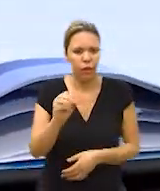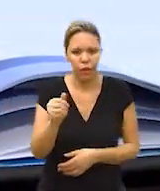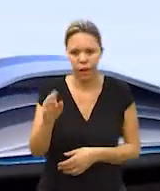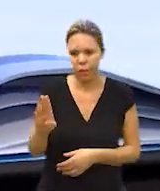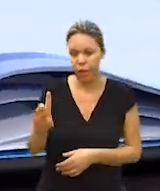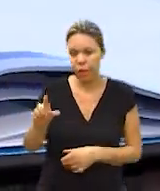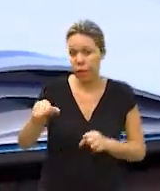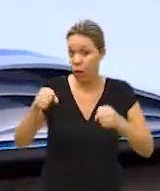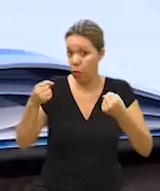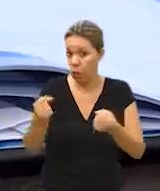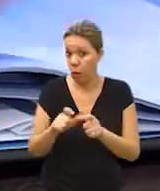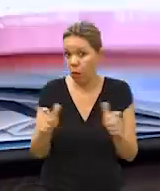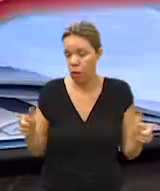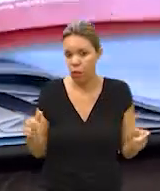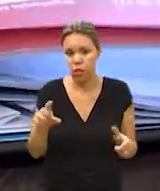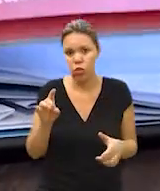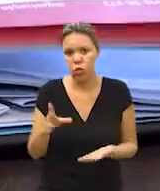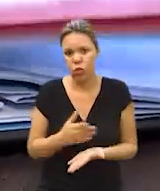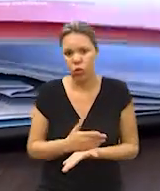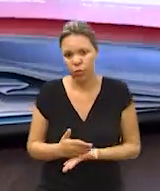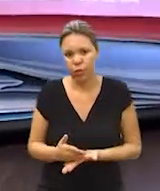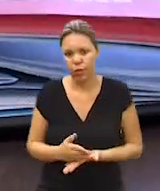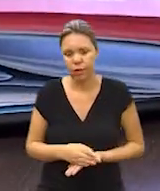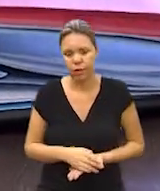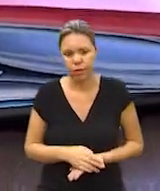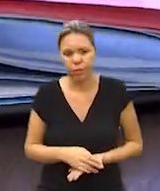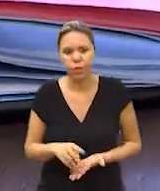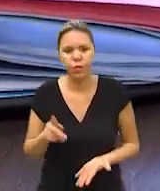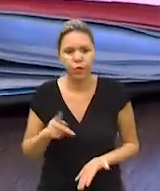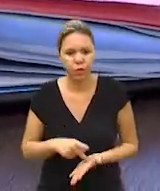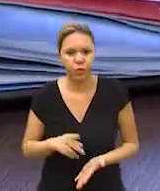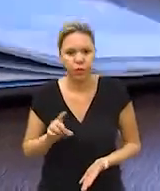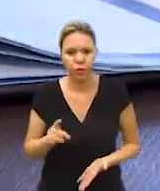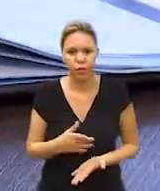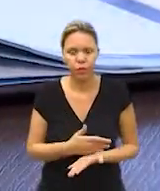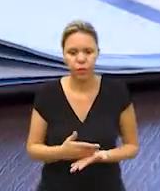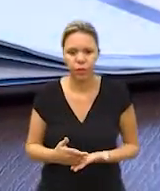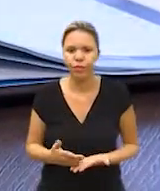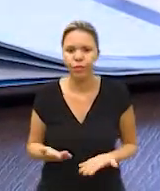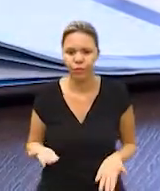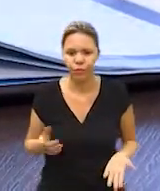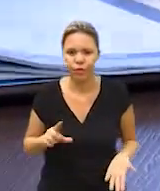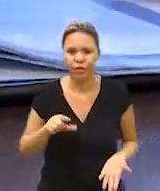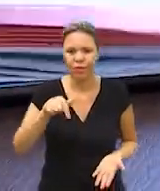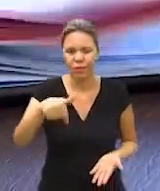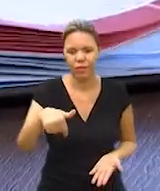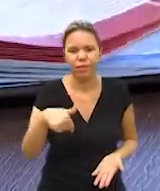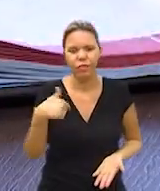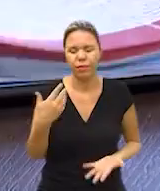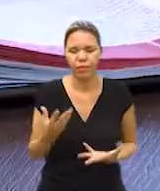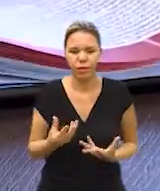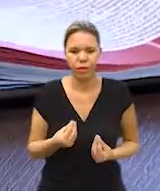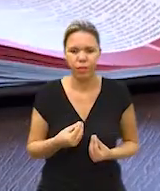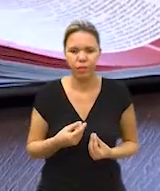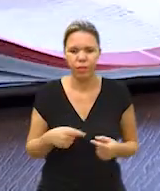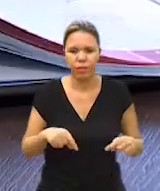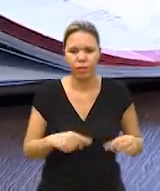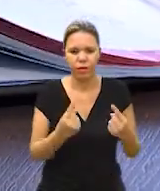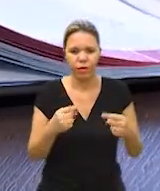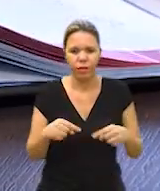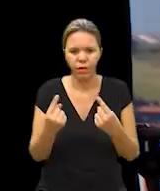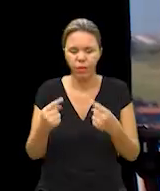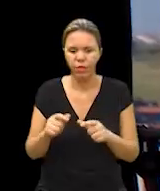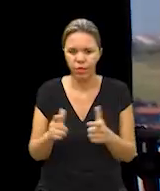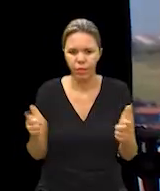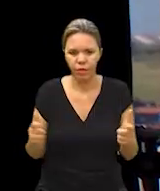é um grande esforço. Mas é só o começo, né? A verdade é que é só o começo. Depois vão vir desafios